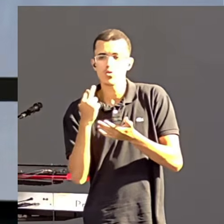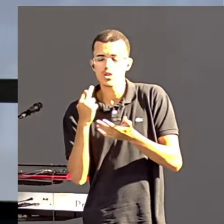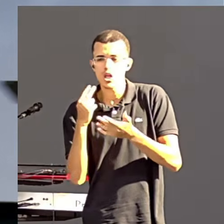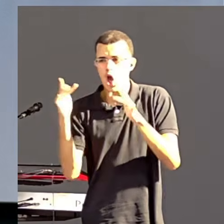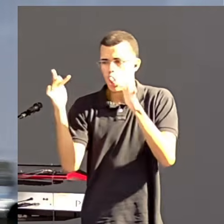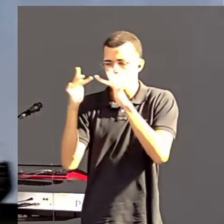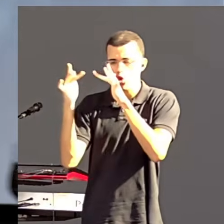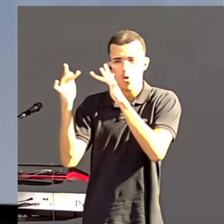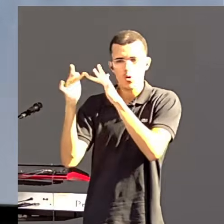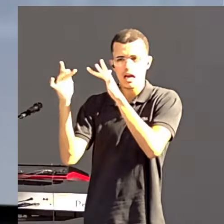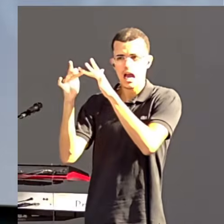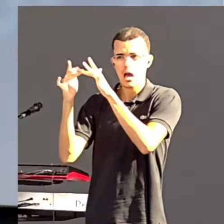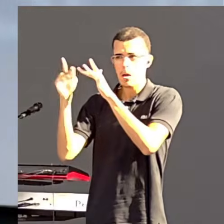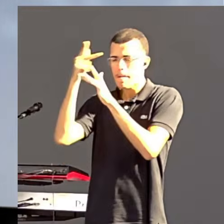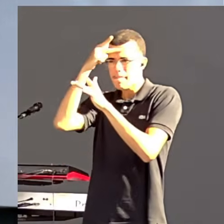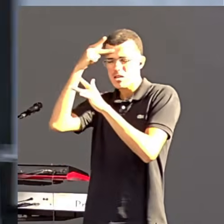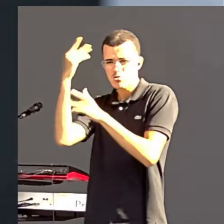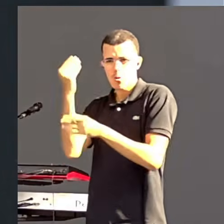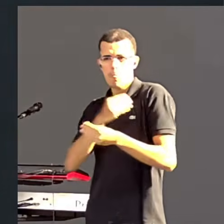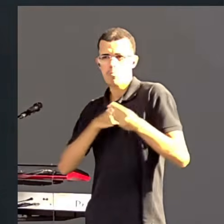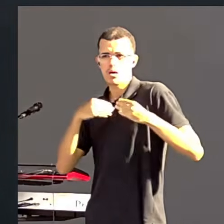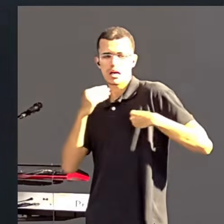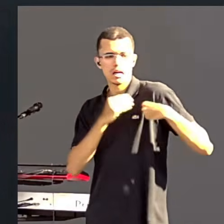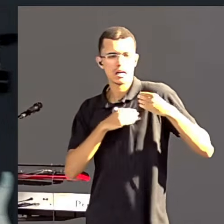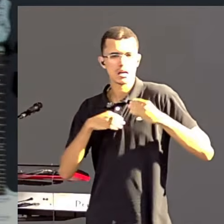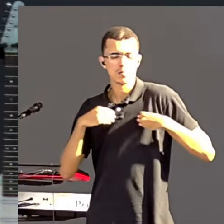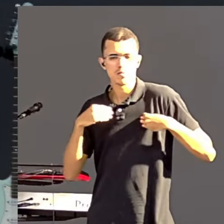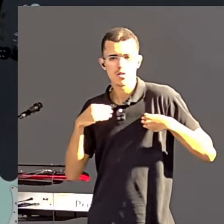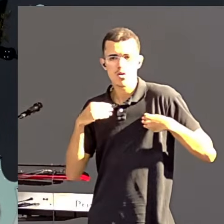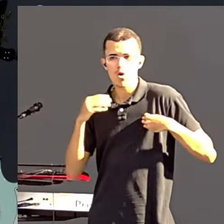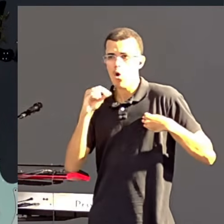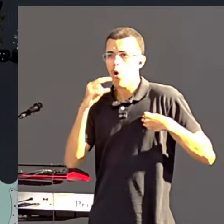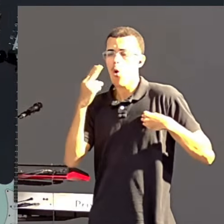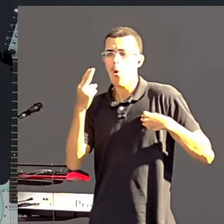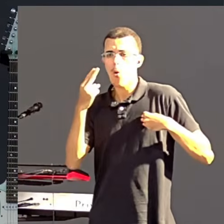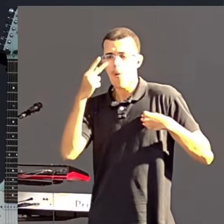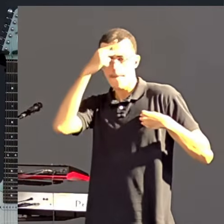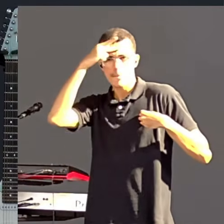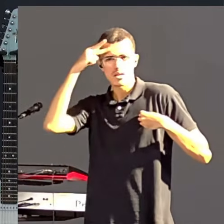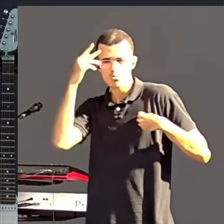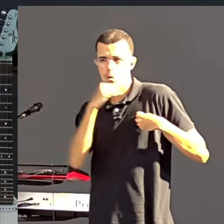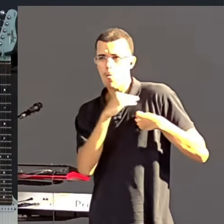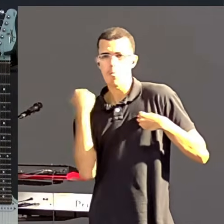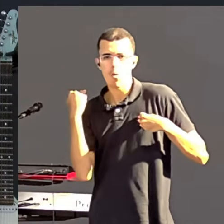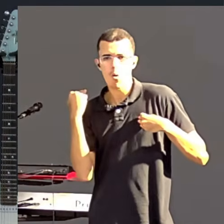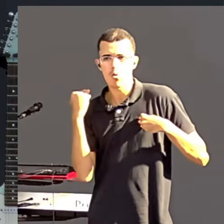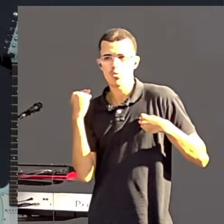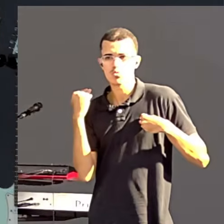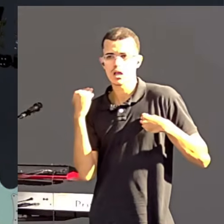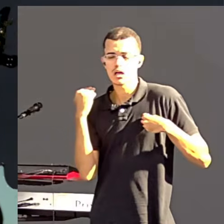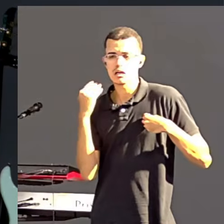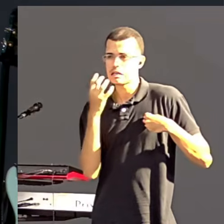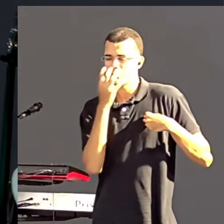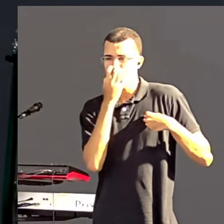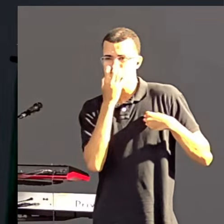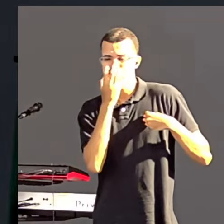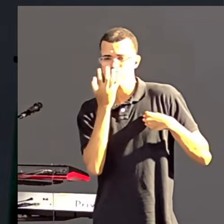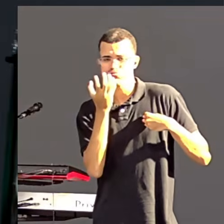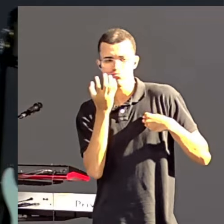em nada impuro, por exemplo, tocar em algo morto. Ele não podia tocar no animal morto. O anjo orientou